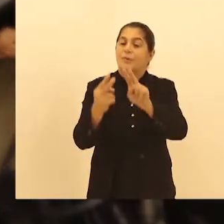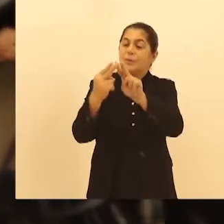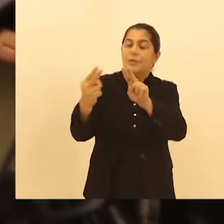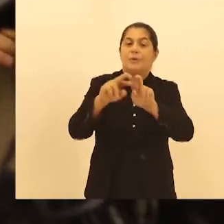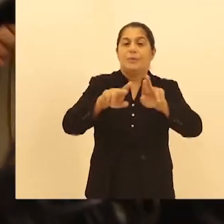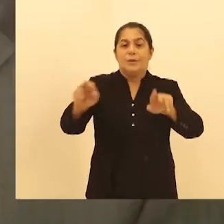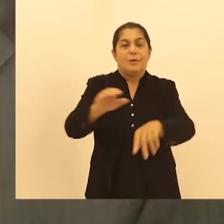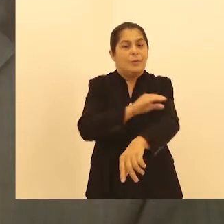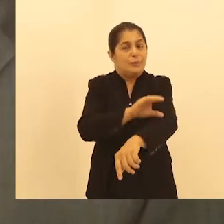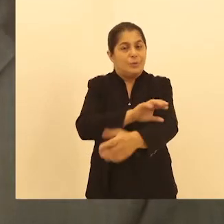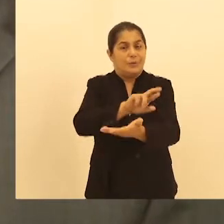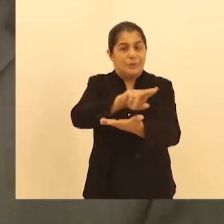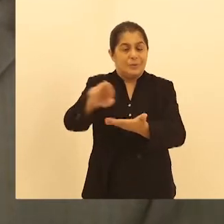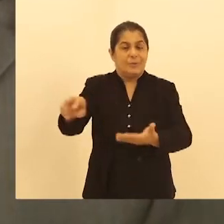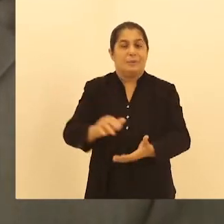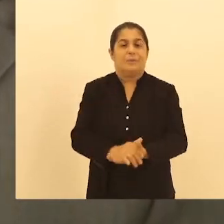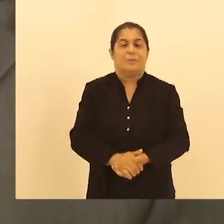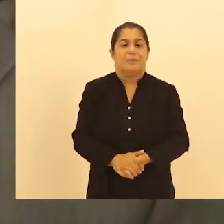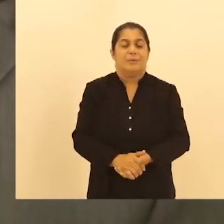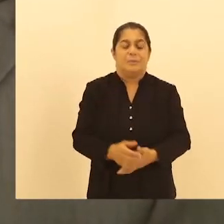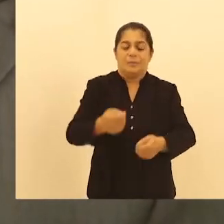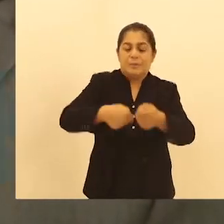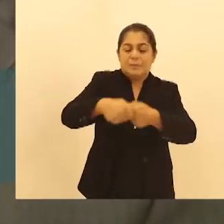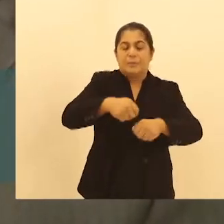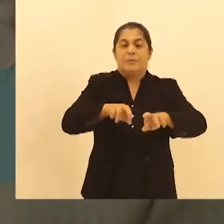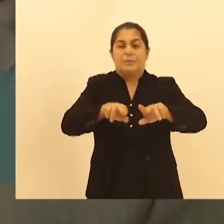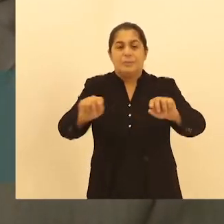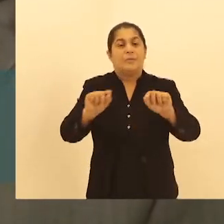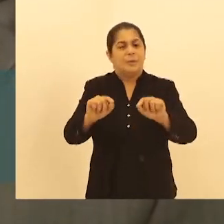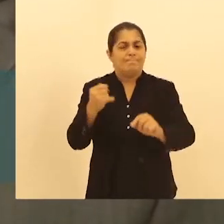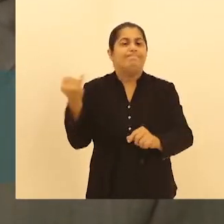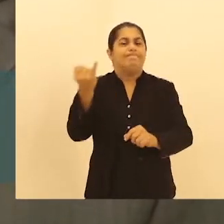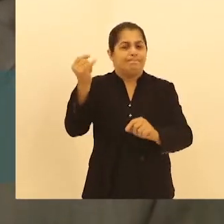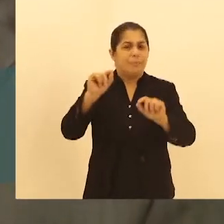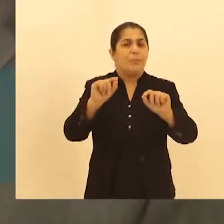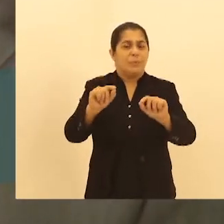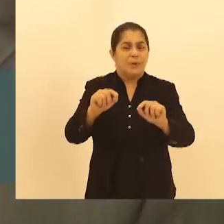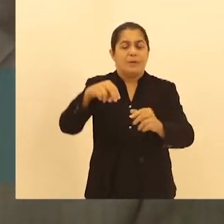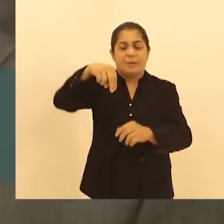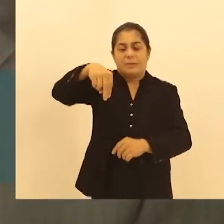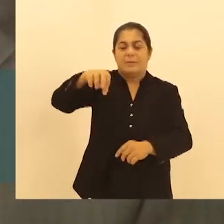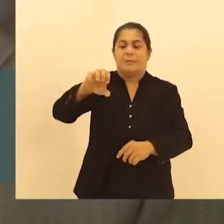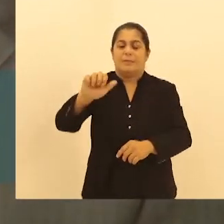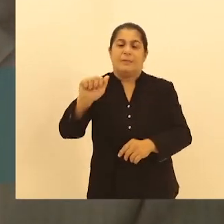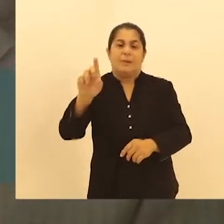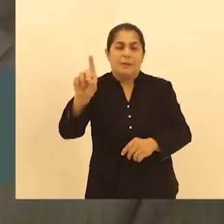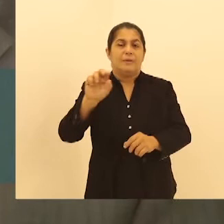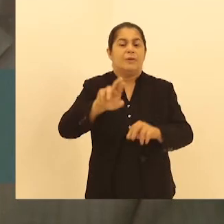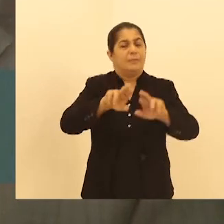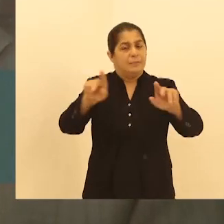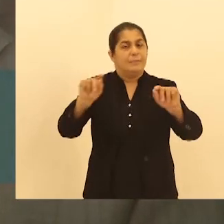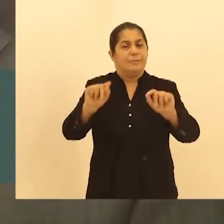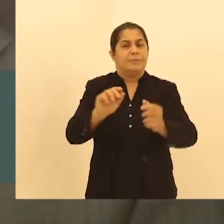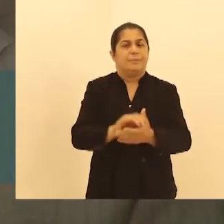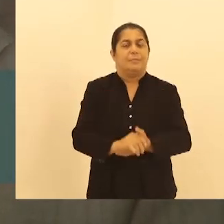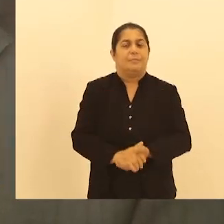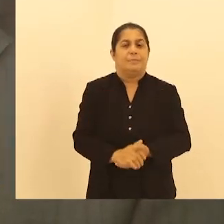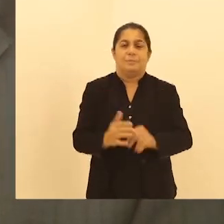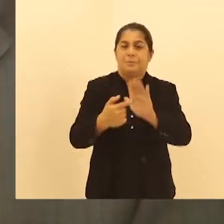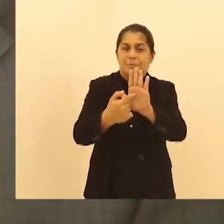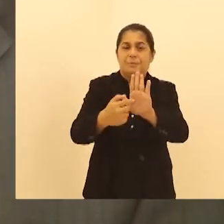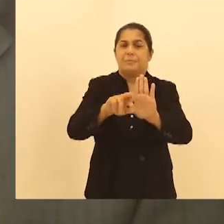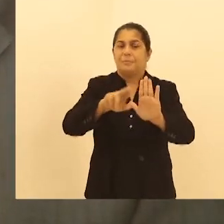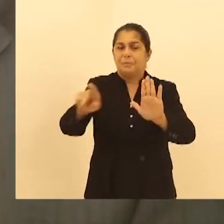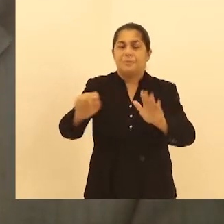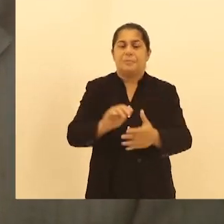virtuais do ponto de vista econômico é de grande utilidade o nead porque vai possibilitar